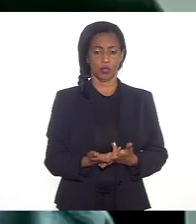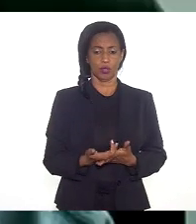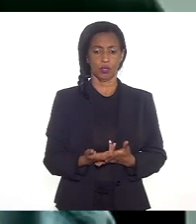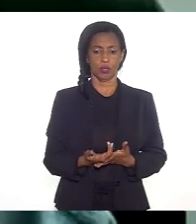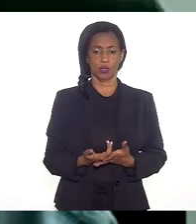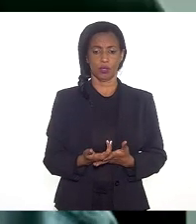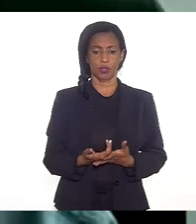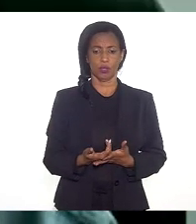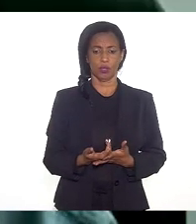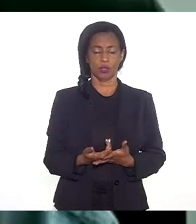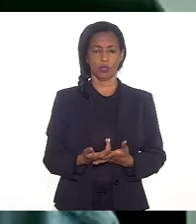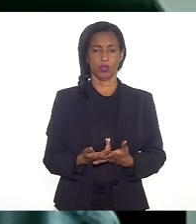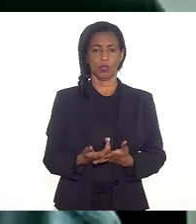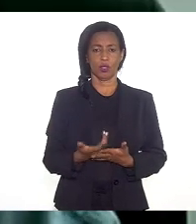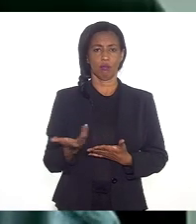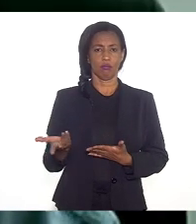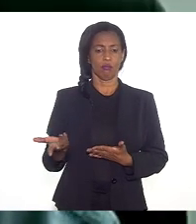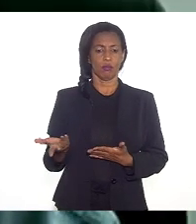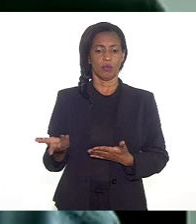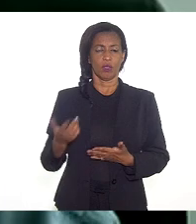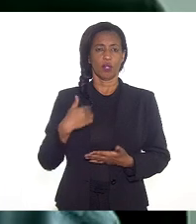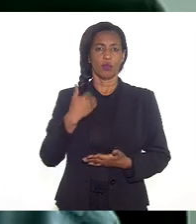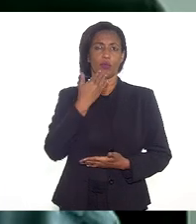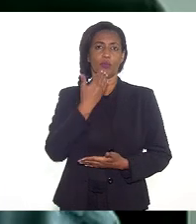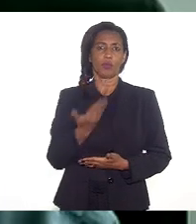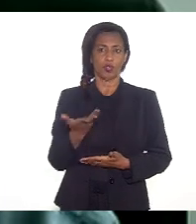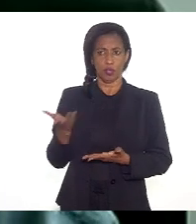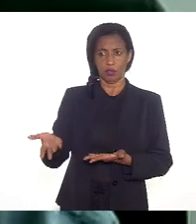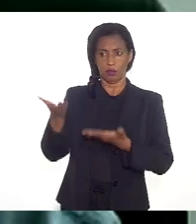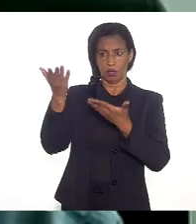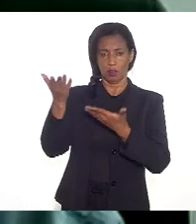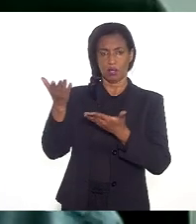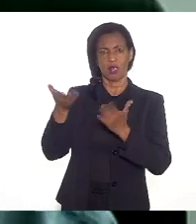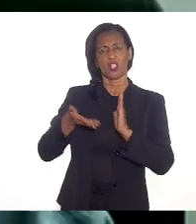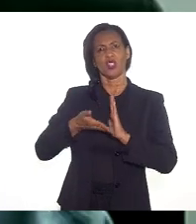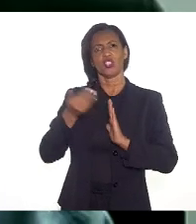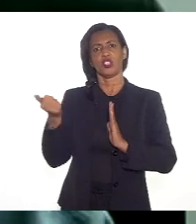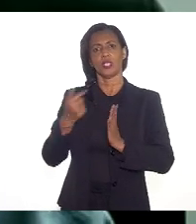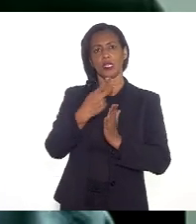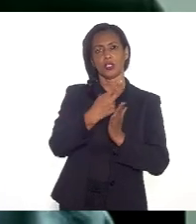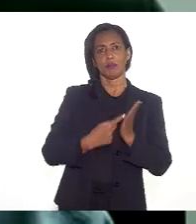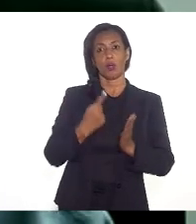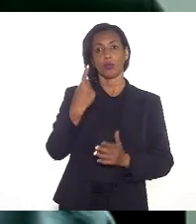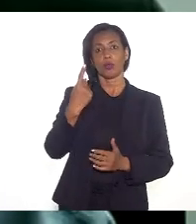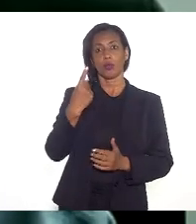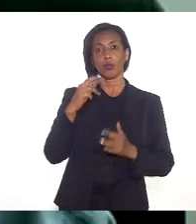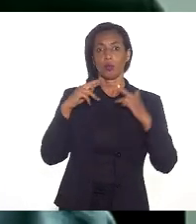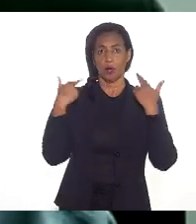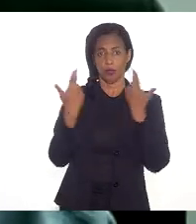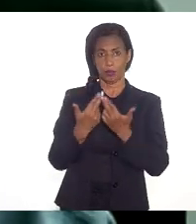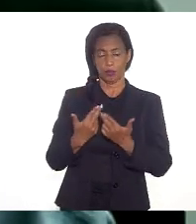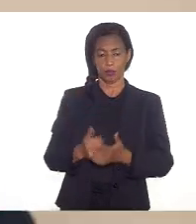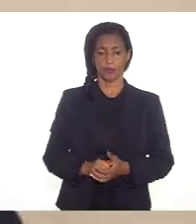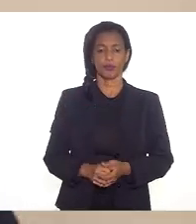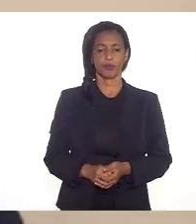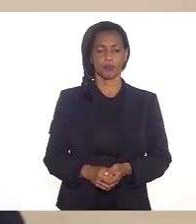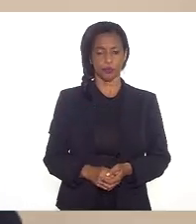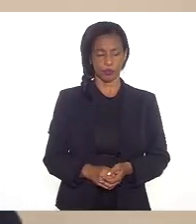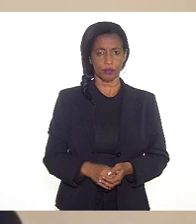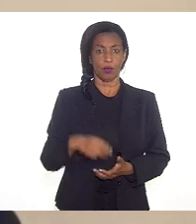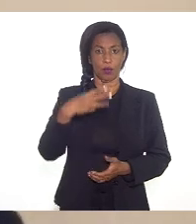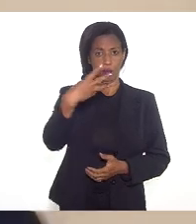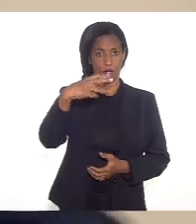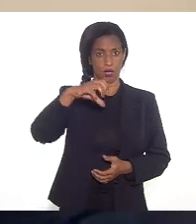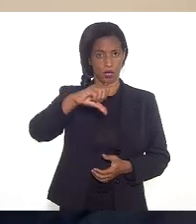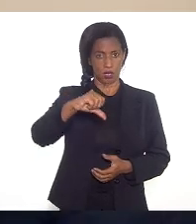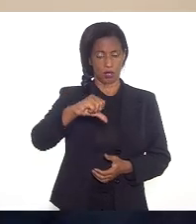numa pseudo-transição. Então, vou pedir para a Vossa Excelência retirar de pauta por uma sessão também. Tirar de pauta